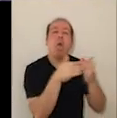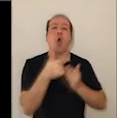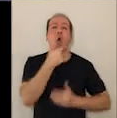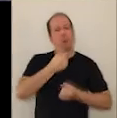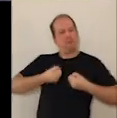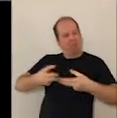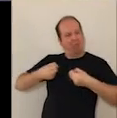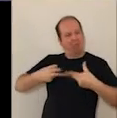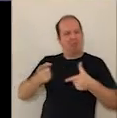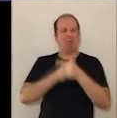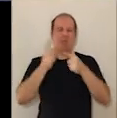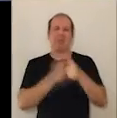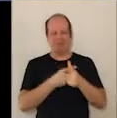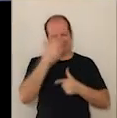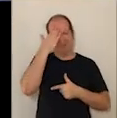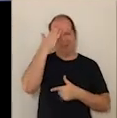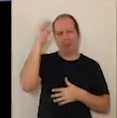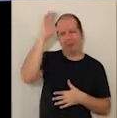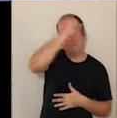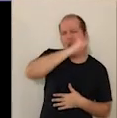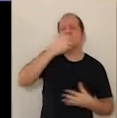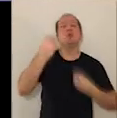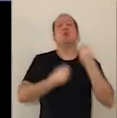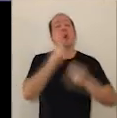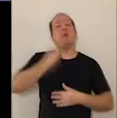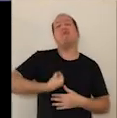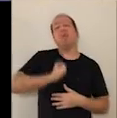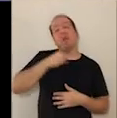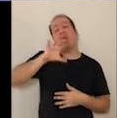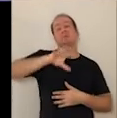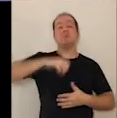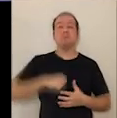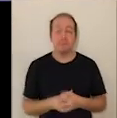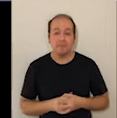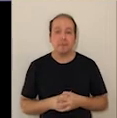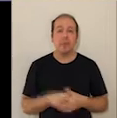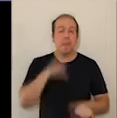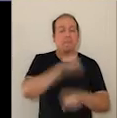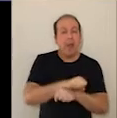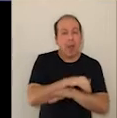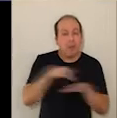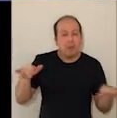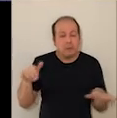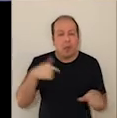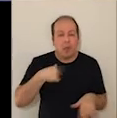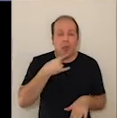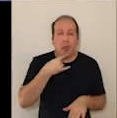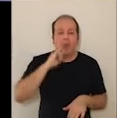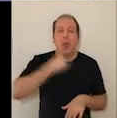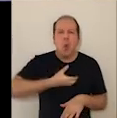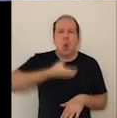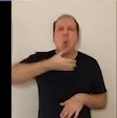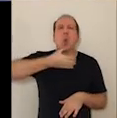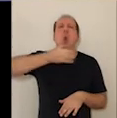vendem fiado. Aprenda de uma vez por todas como é grande a magia do dinheiro. Basta o cheiro para embriagar